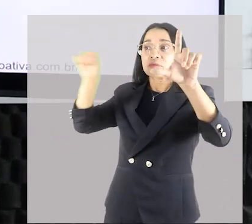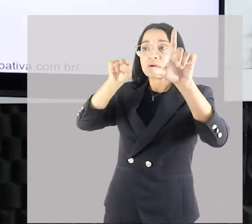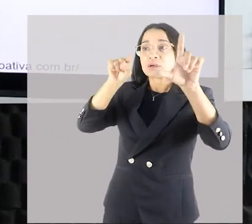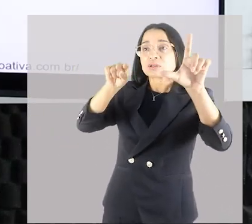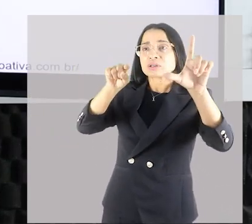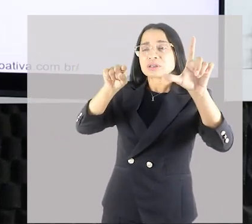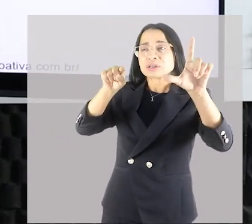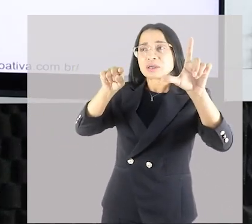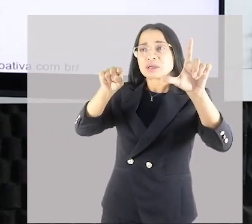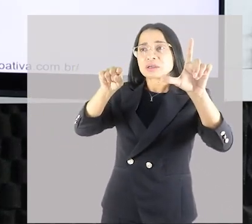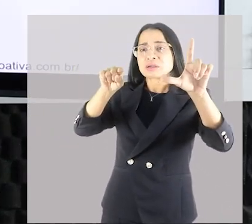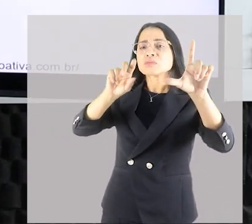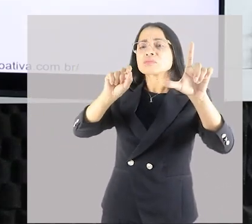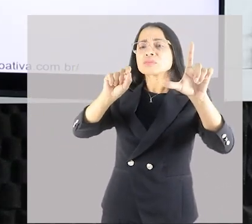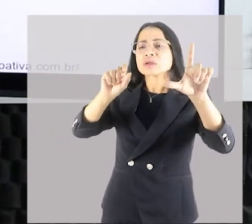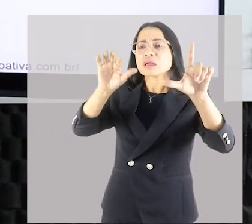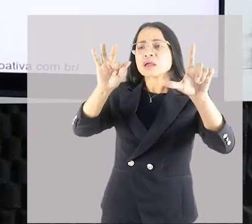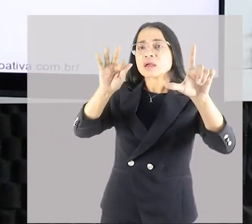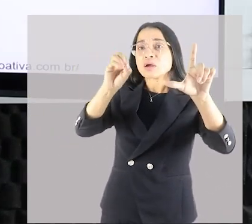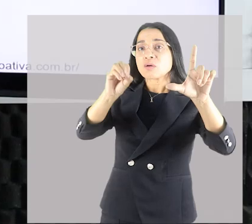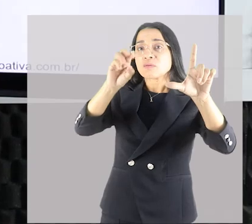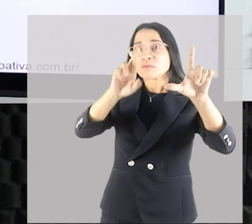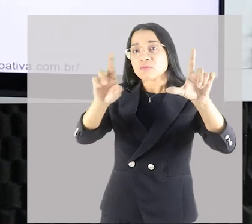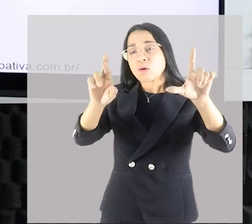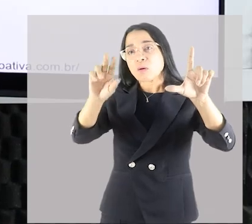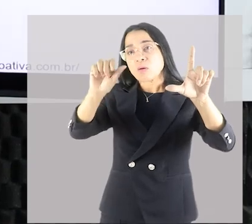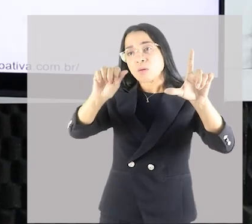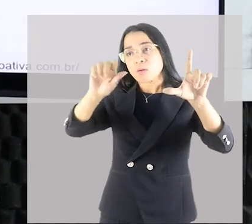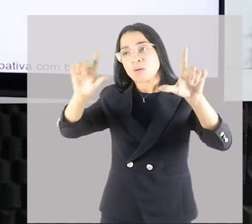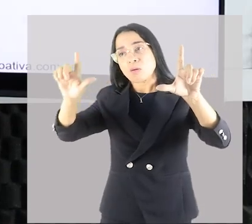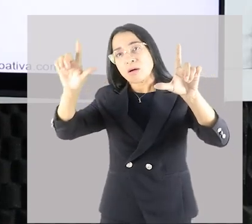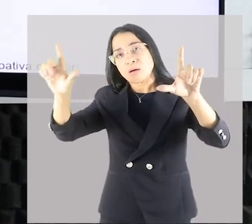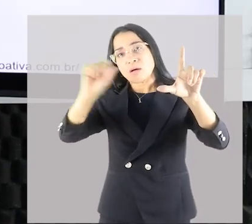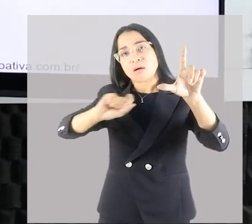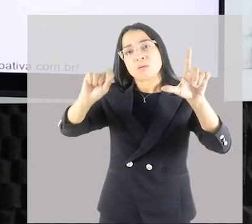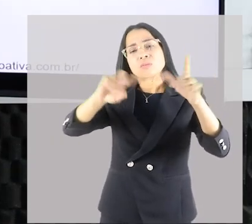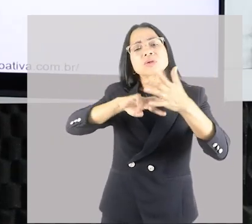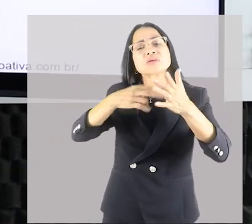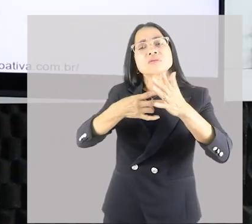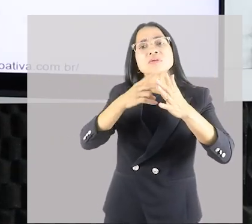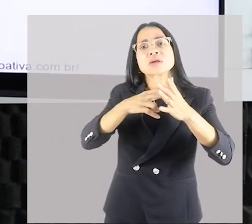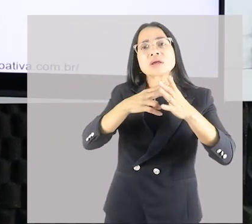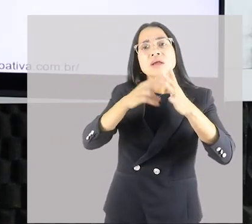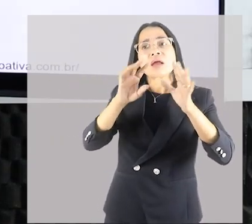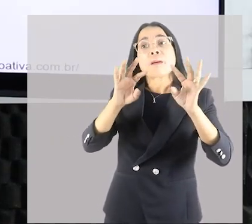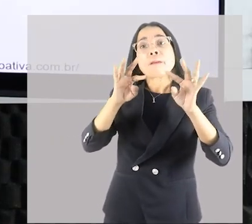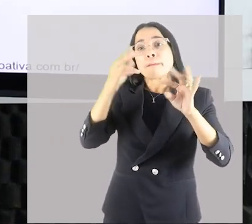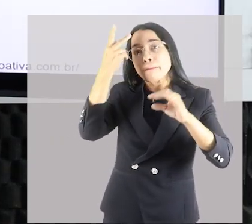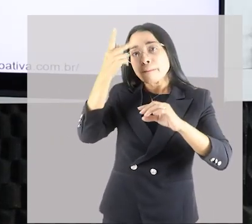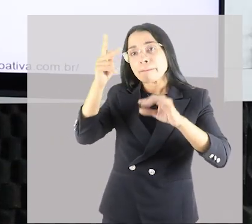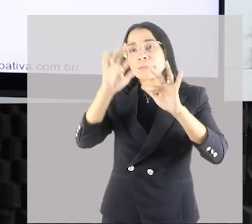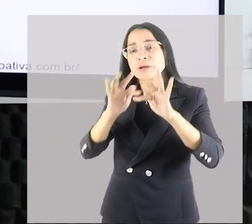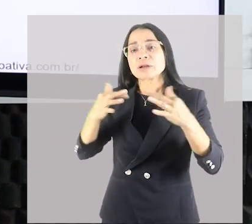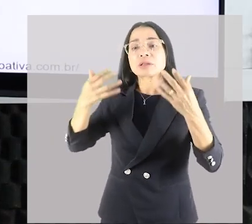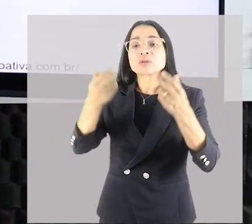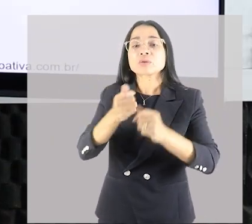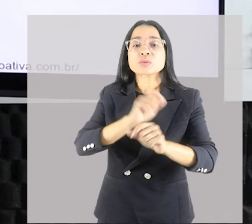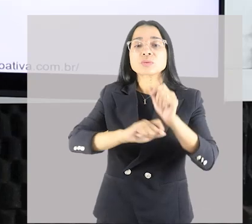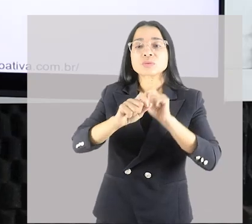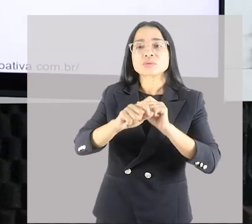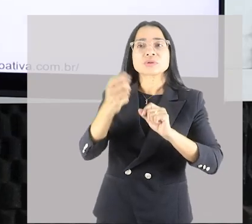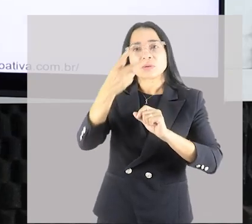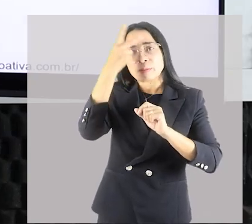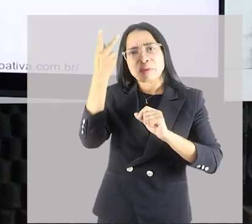podem vir agora. E aí o nordestino, quando ia fazer a leitura, For All, ficou forró,